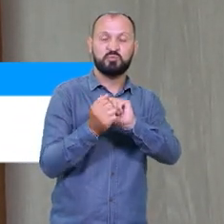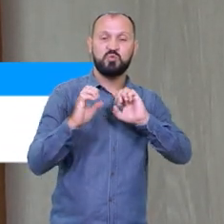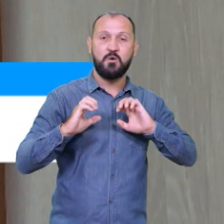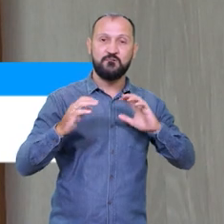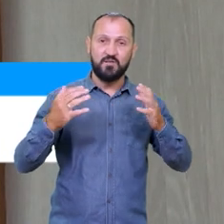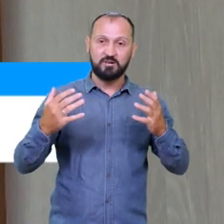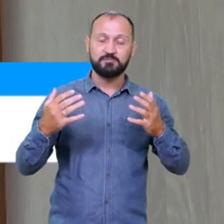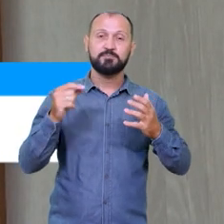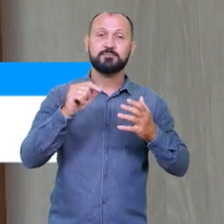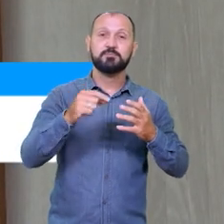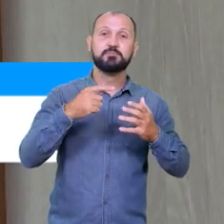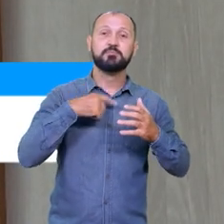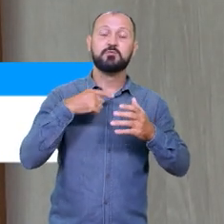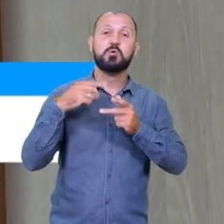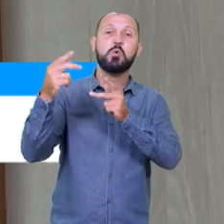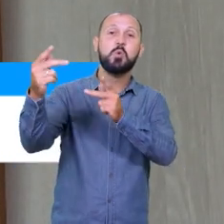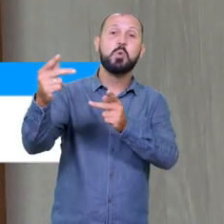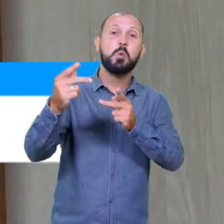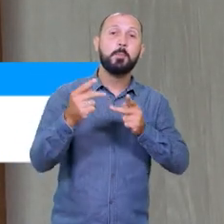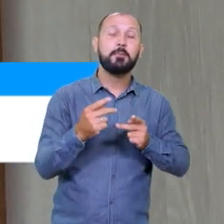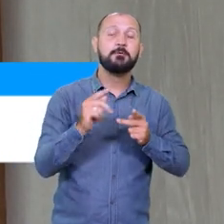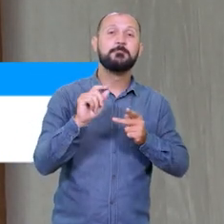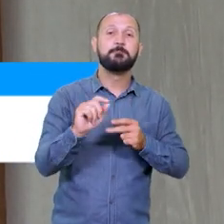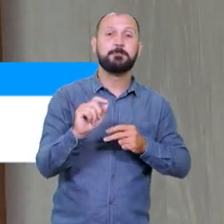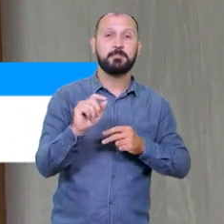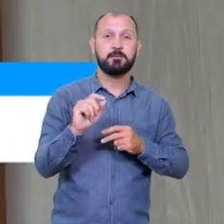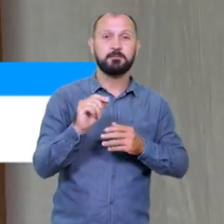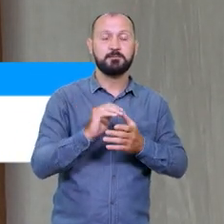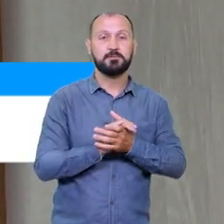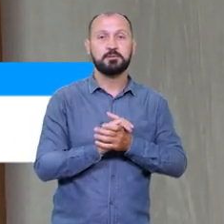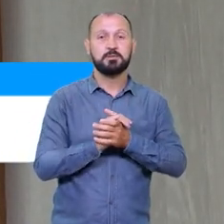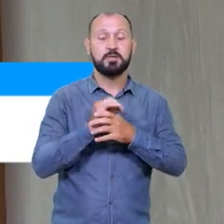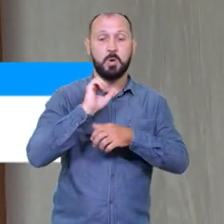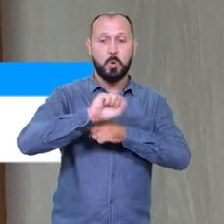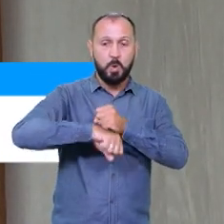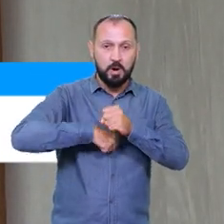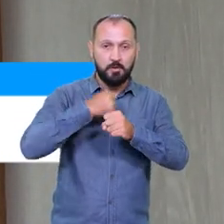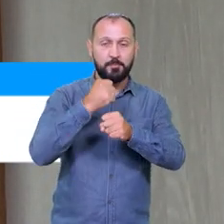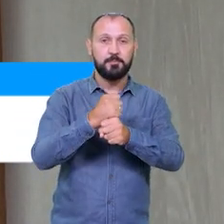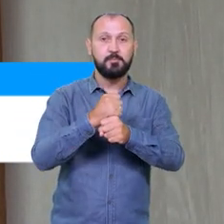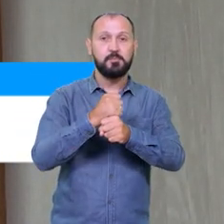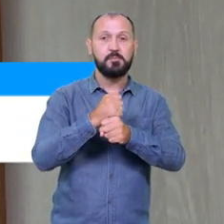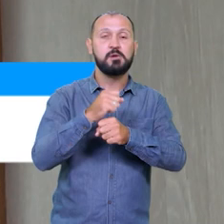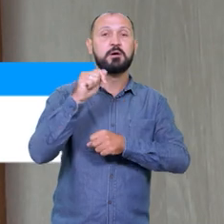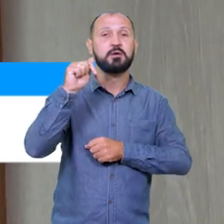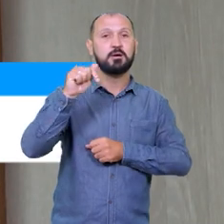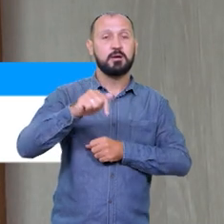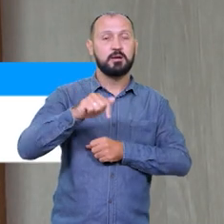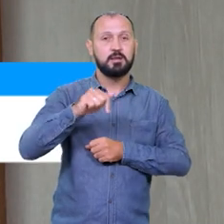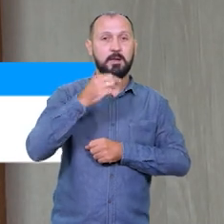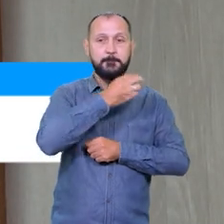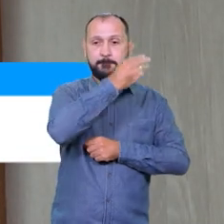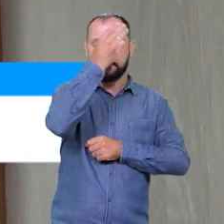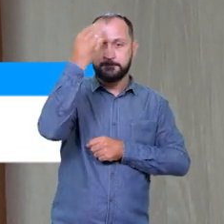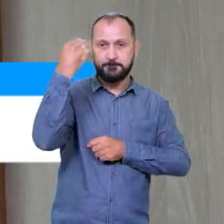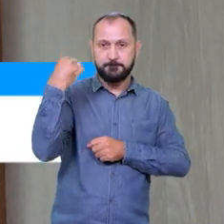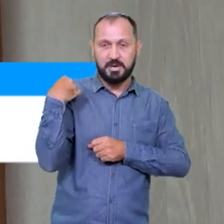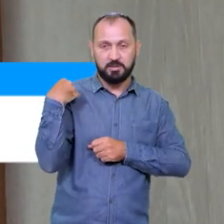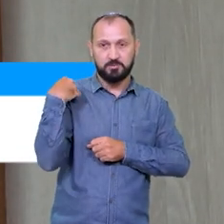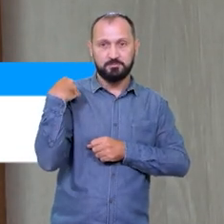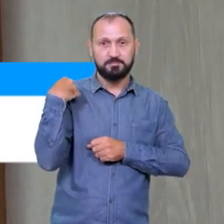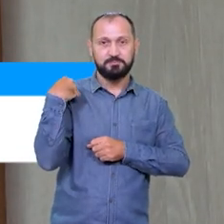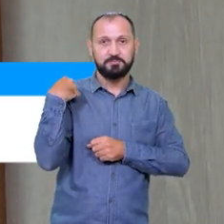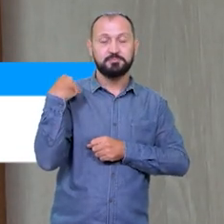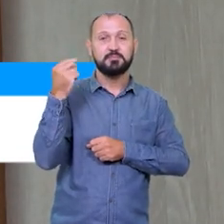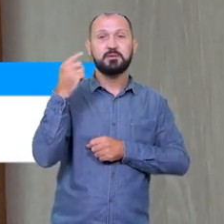no evento e fez um convite para que o ano que vem seja aqui em maio